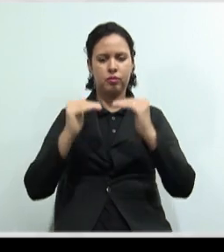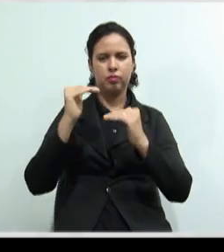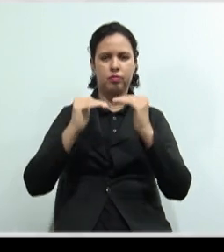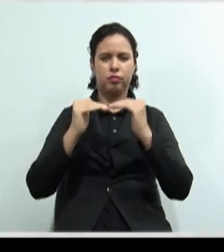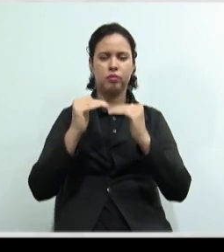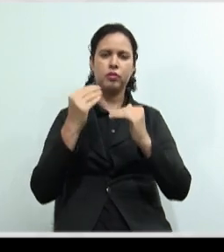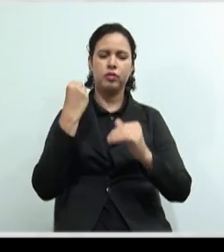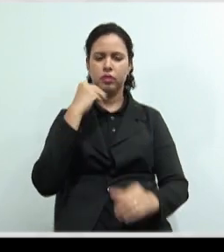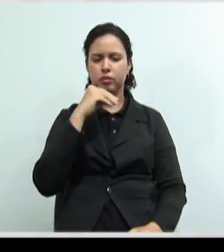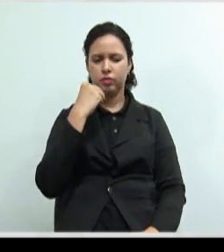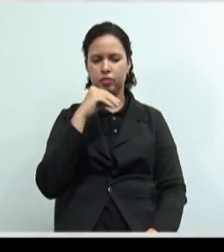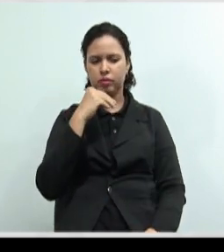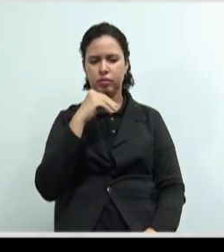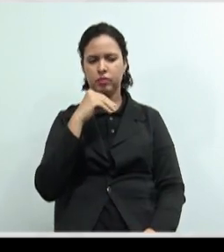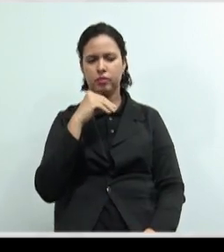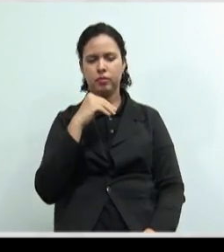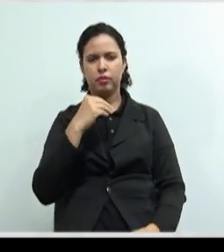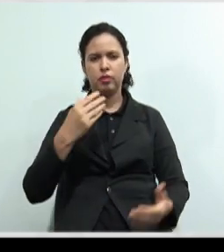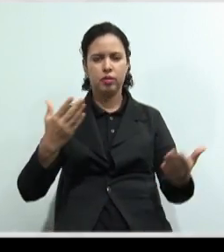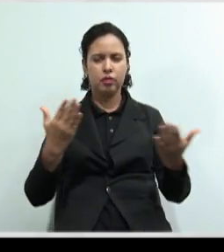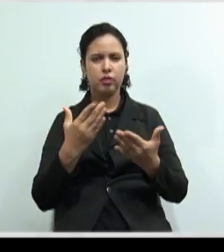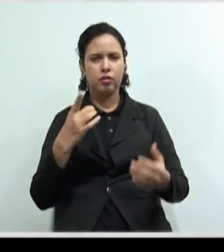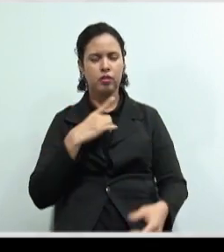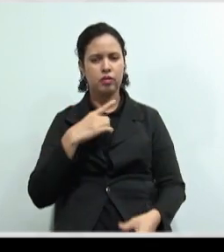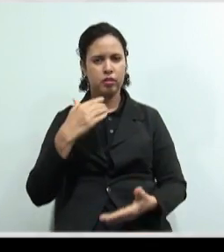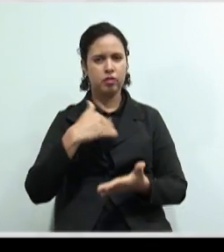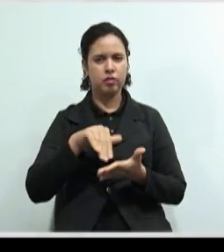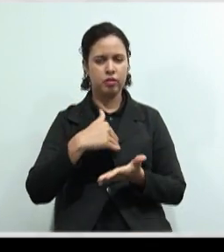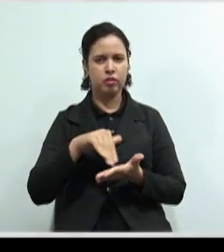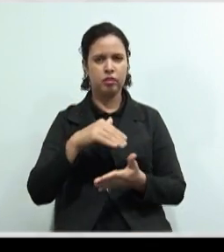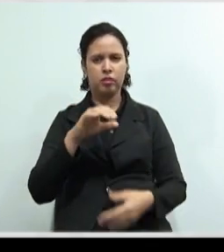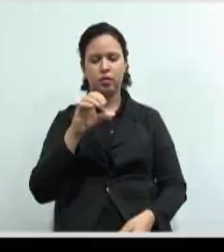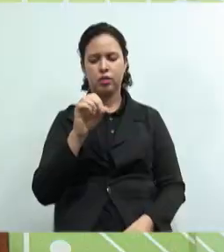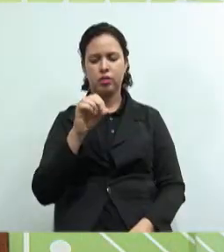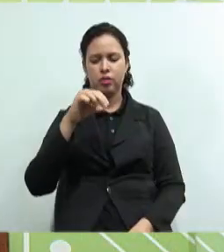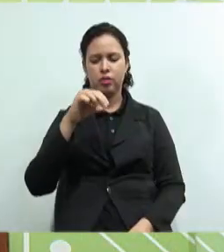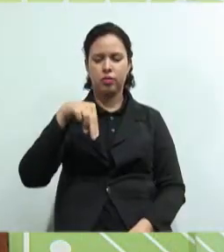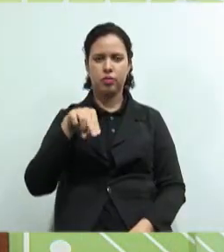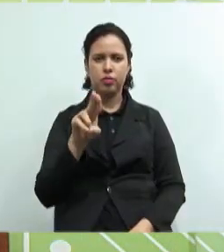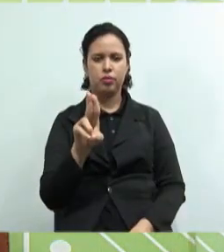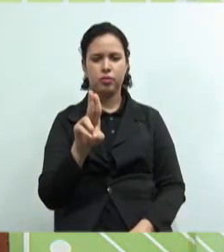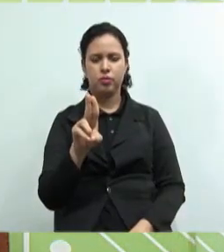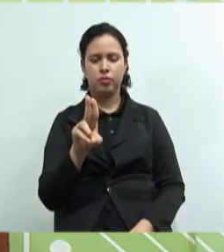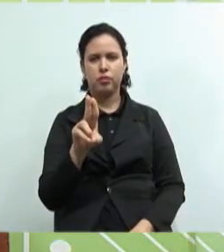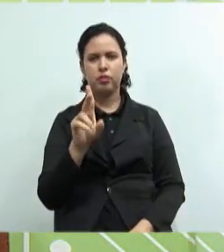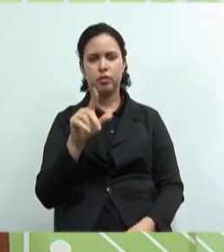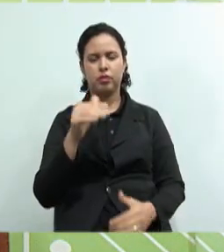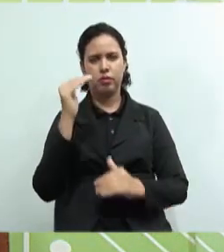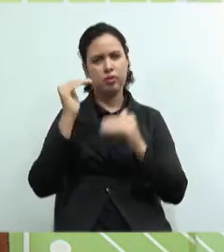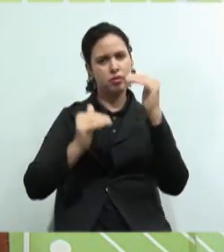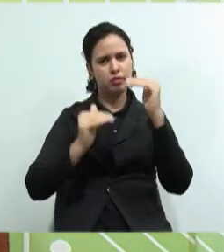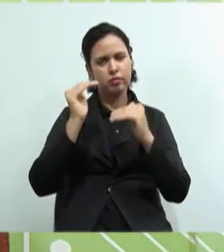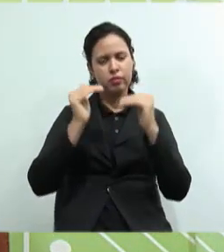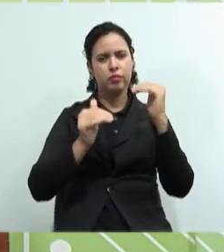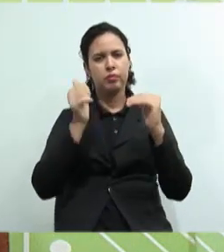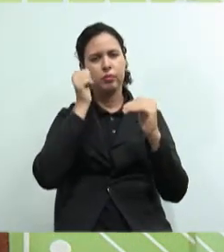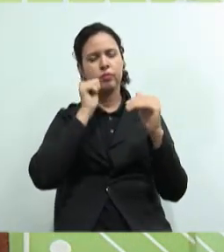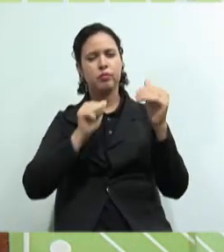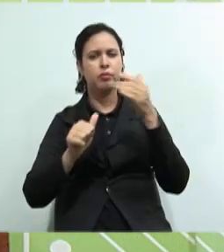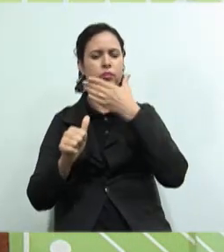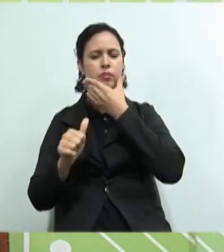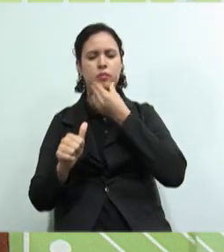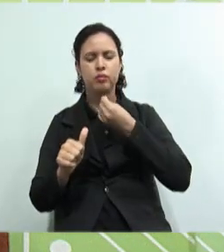de oportunidades. Hoje em dia existe até uma secretaria na ONU para falar da questão da igualdade entre homens e mulheres. Esse é